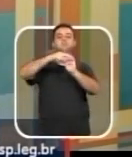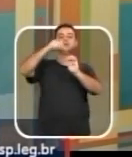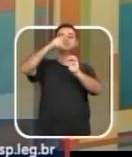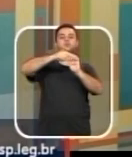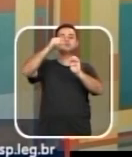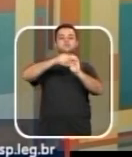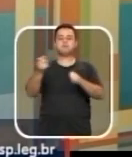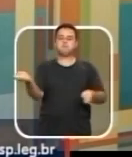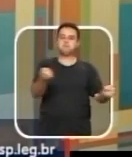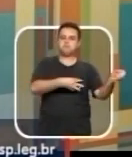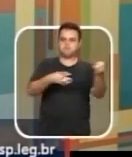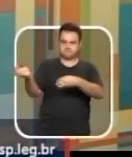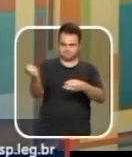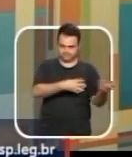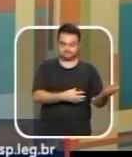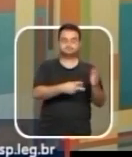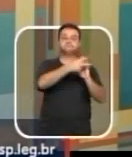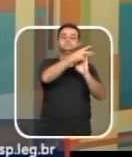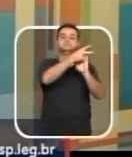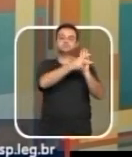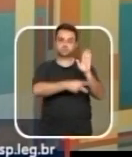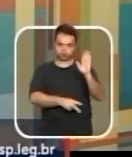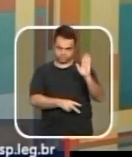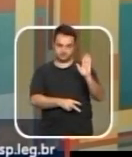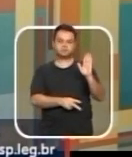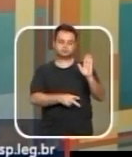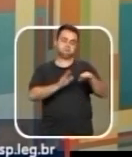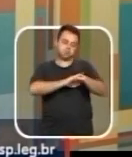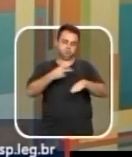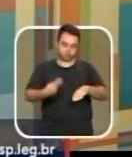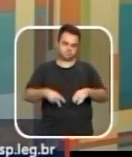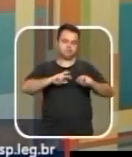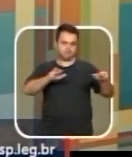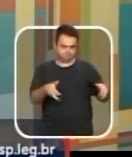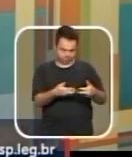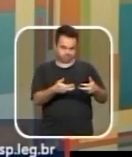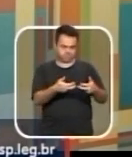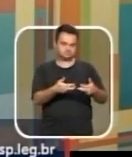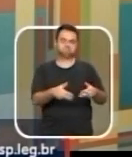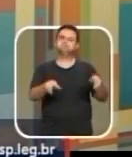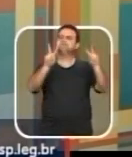estão 3 projetos de resolução de autoria da mesa diretora. Um,